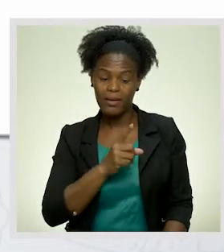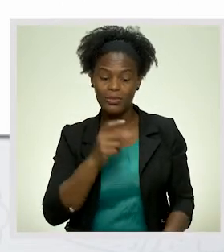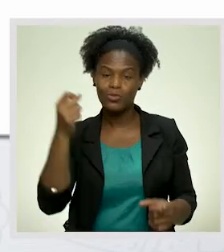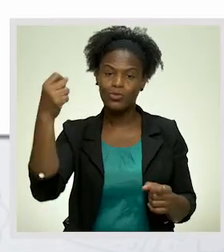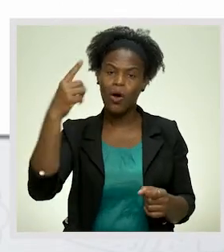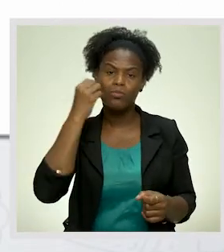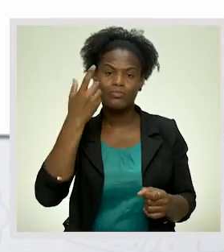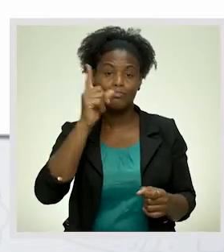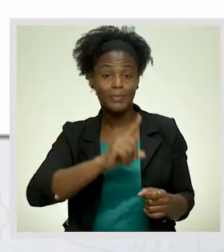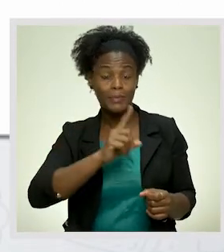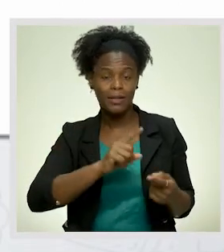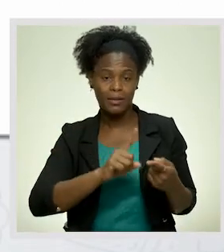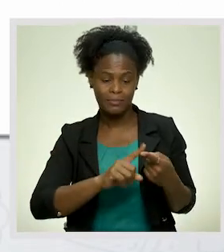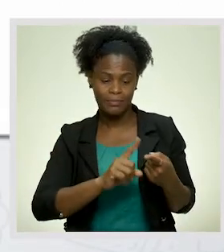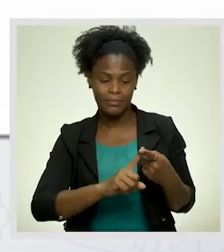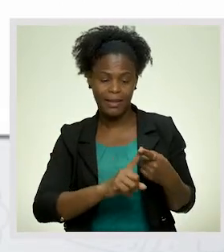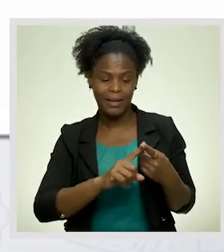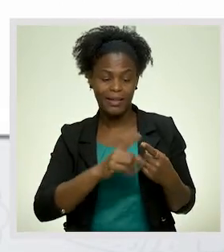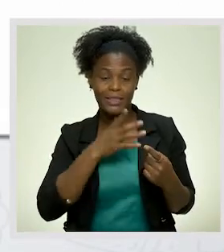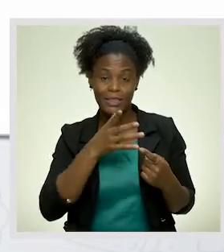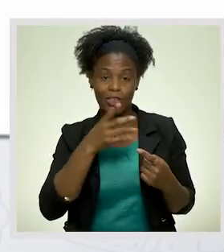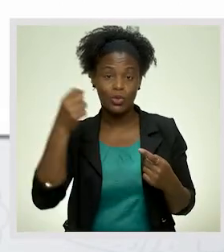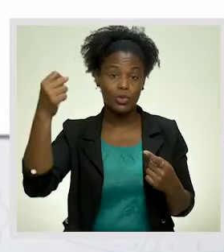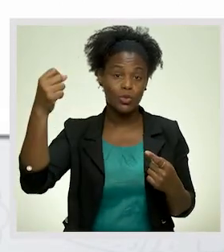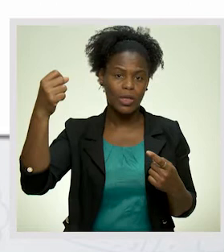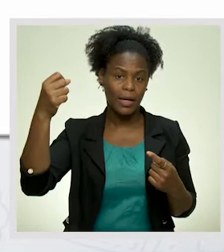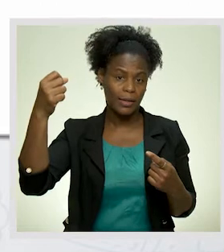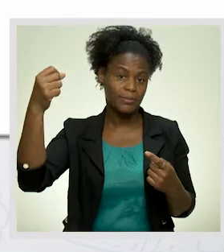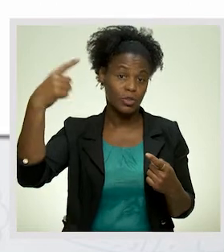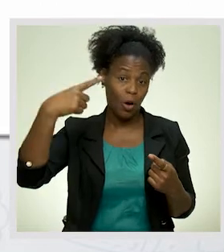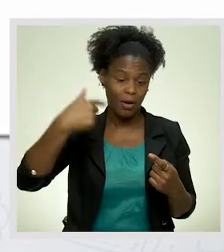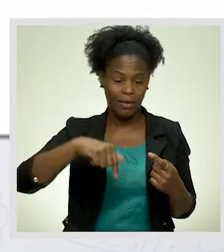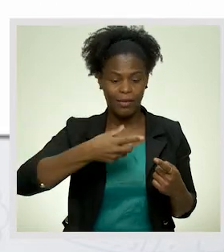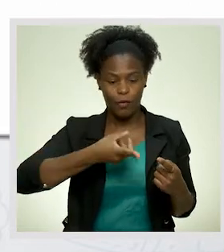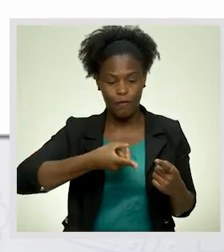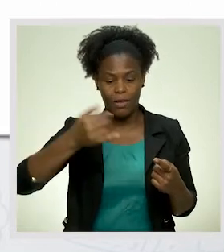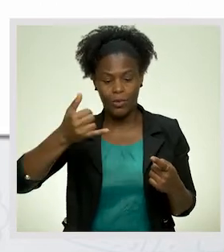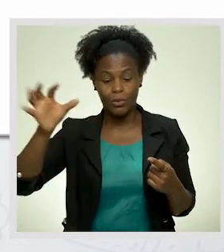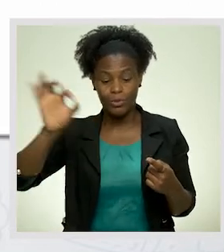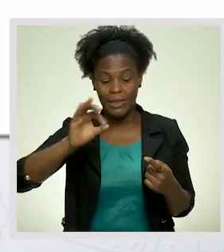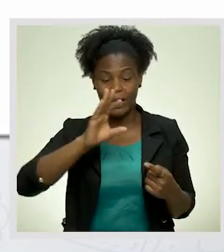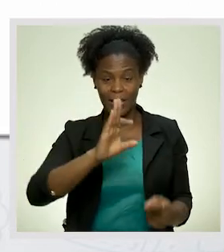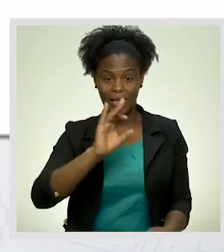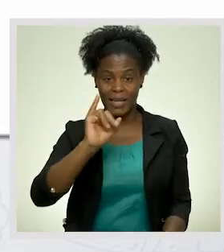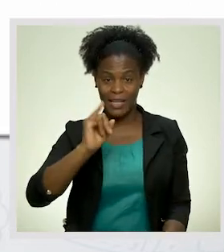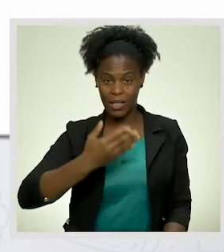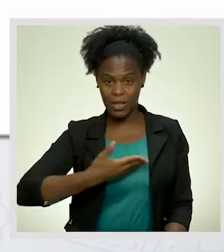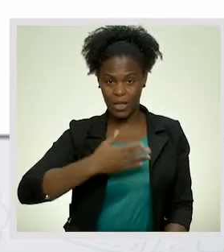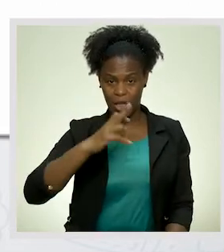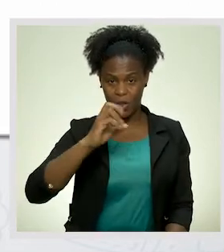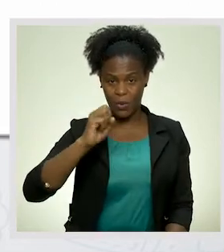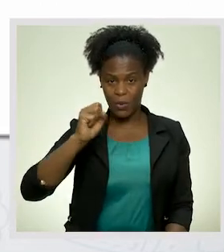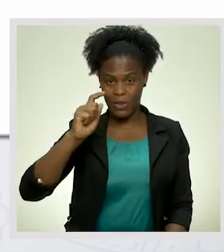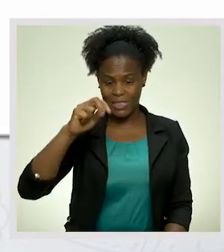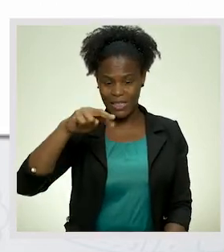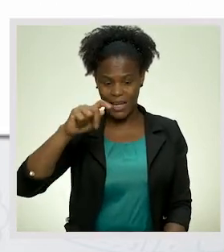Sol é que ela é constituída por 92% de hidrogênio, 7,8% de